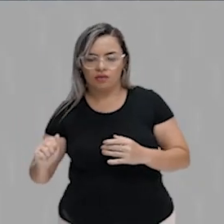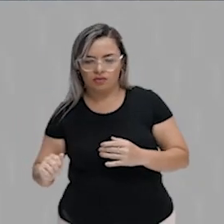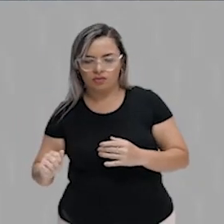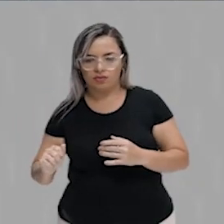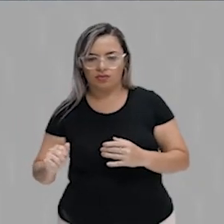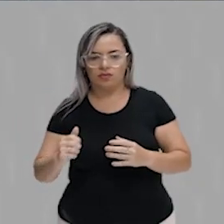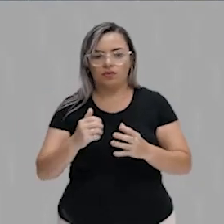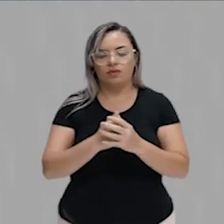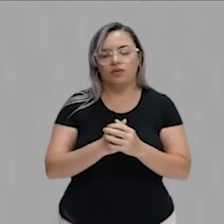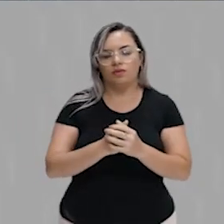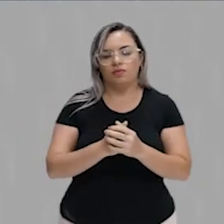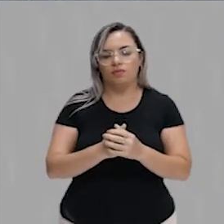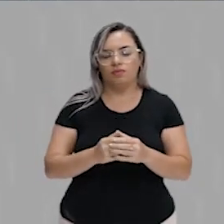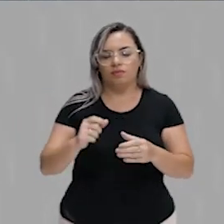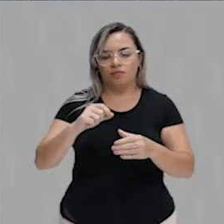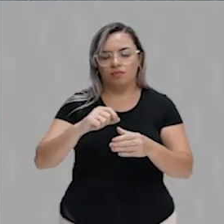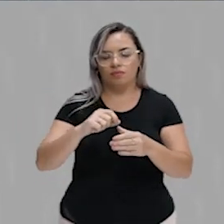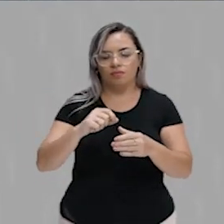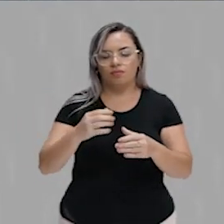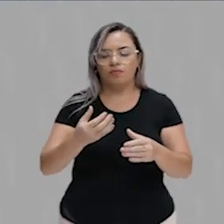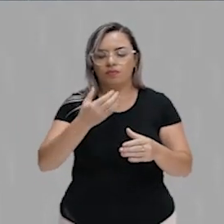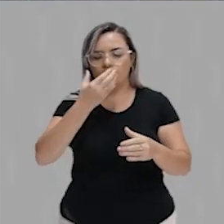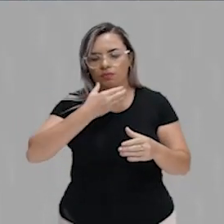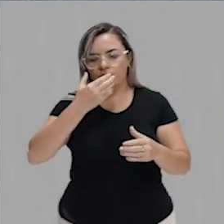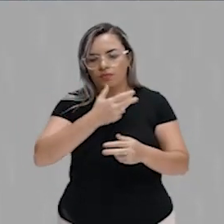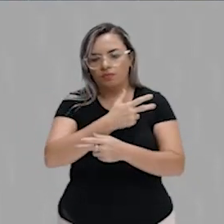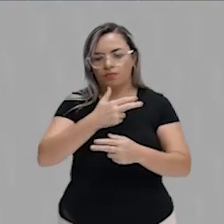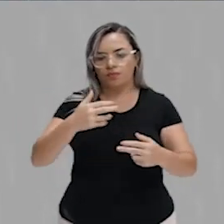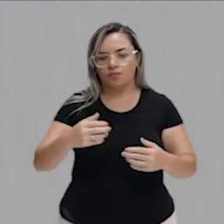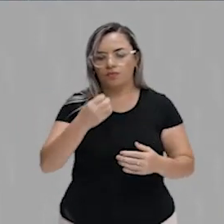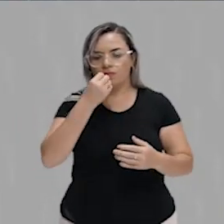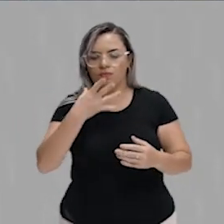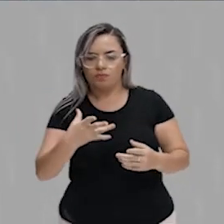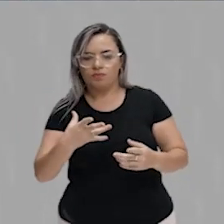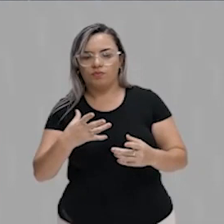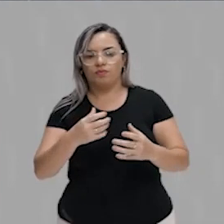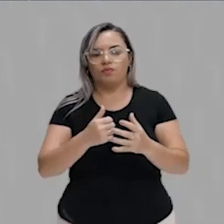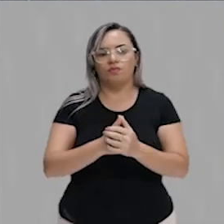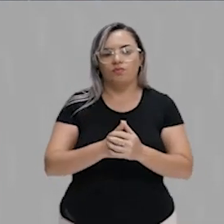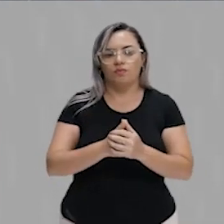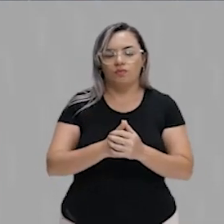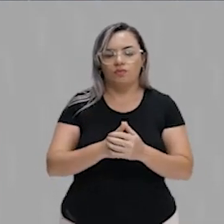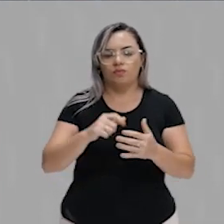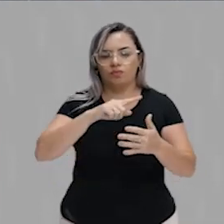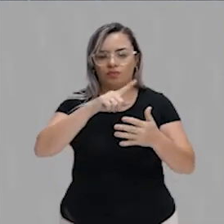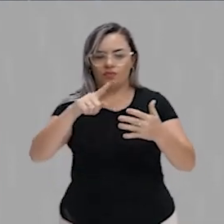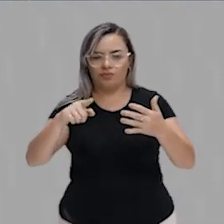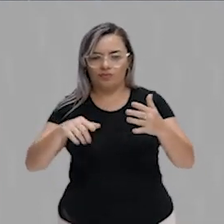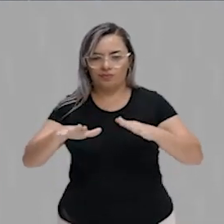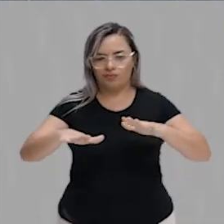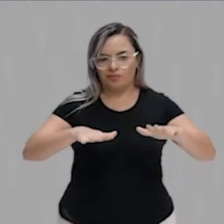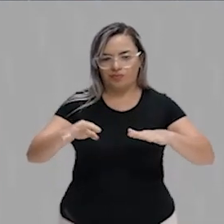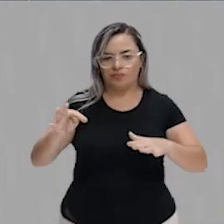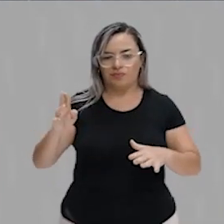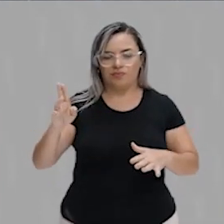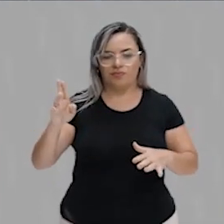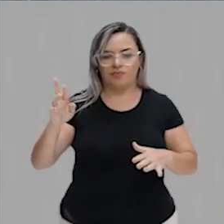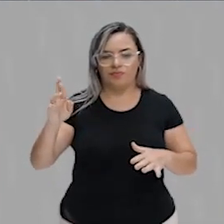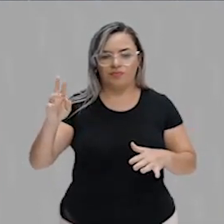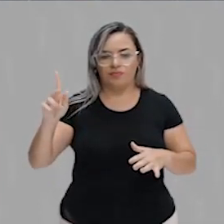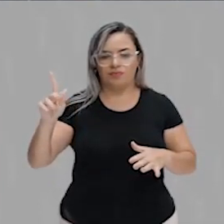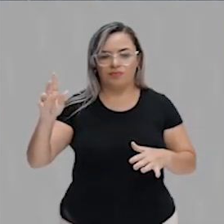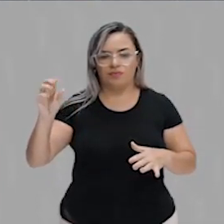amadurecimento dos frutos. E por último, o movimento de Turgot, que é justamente é quando a planta ela tem alguns